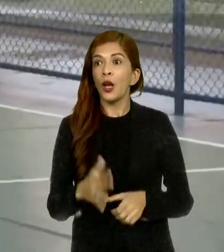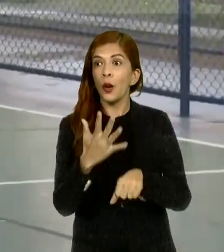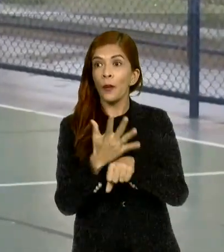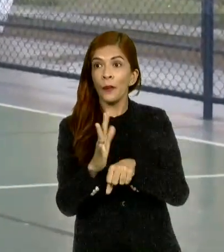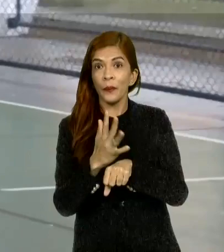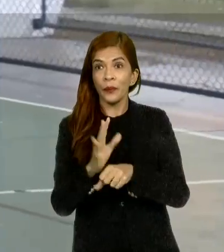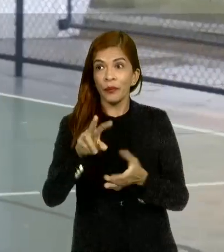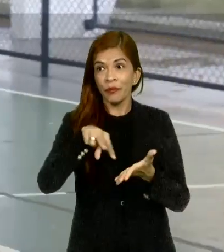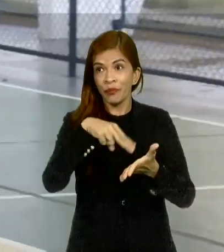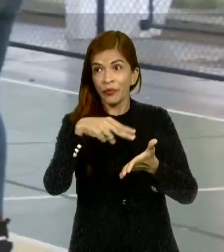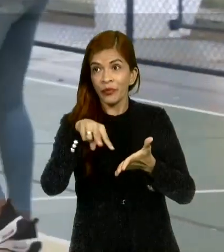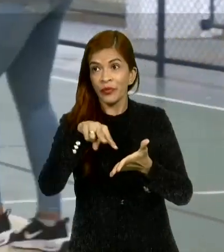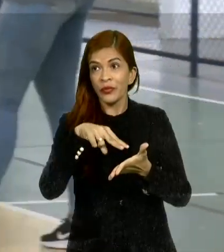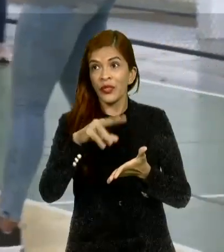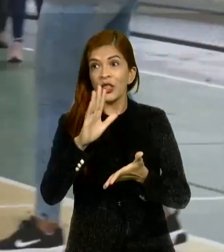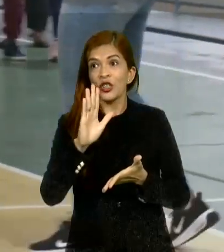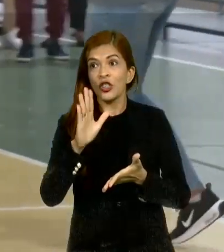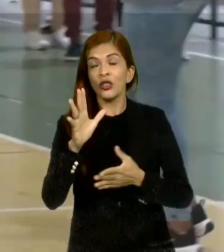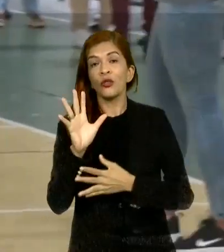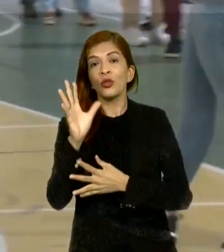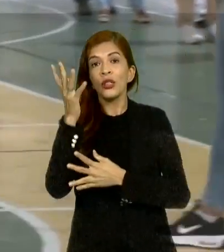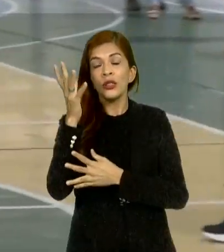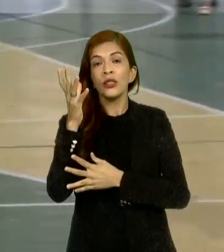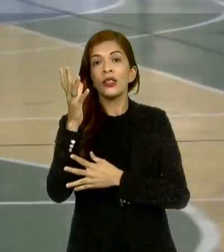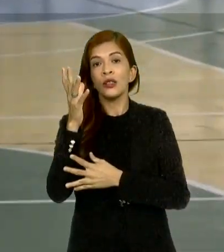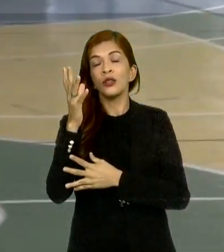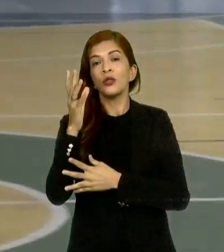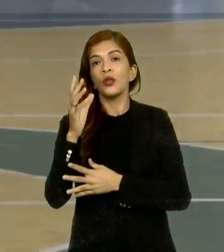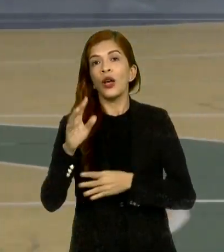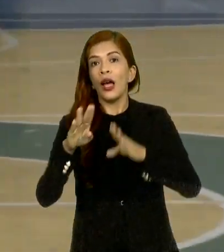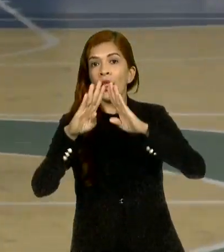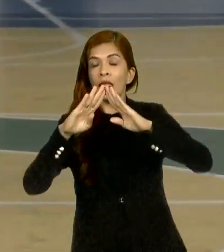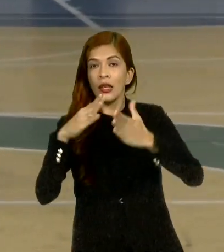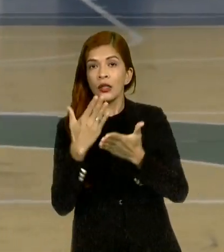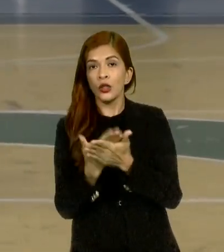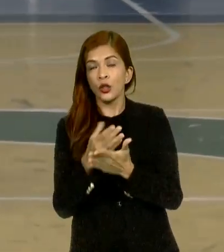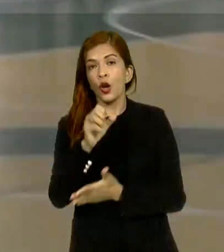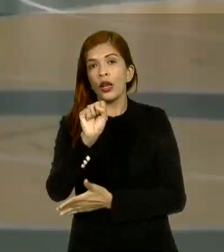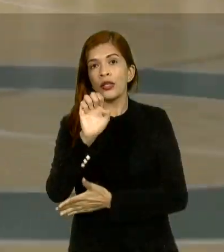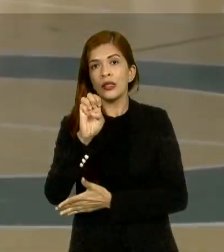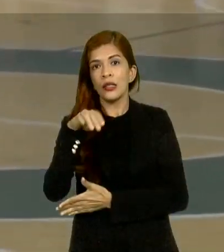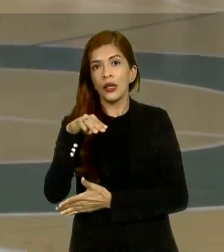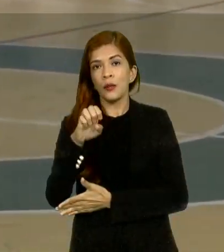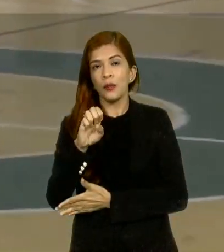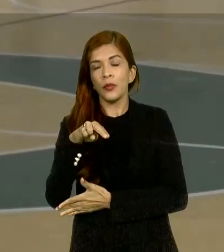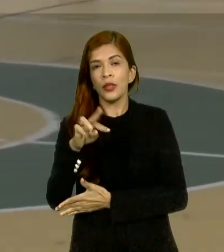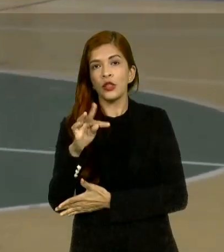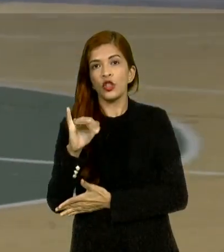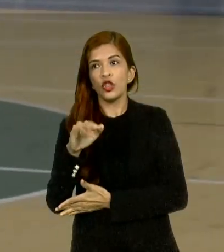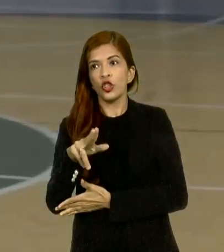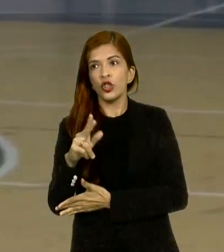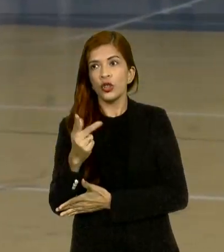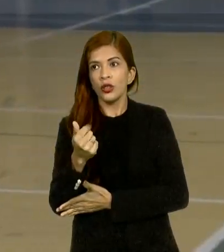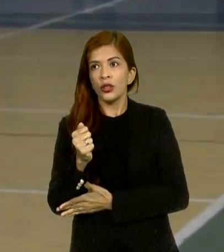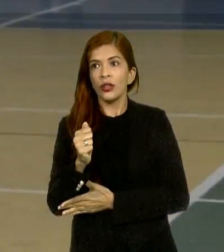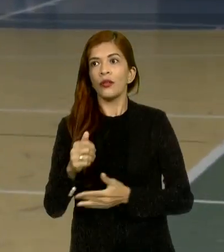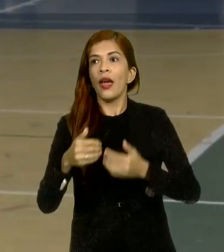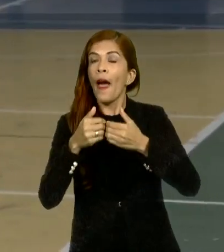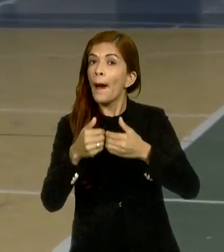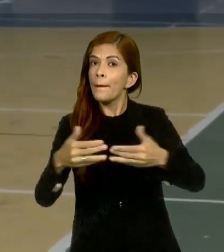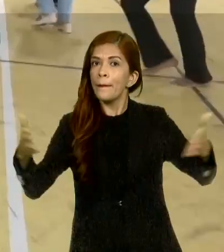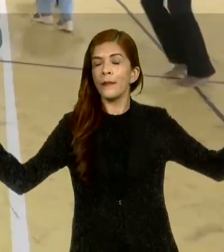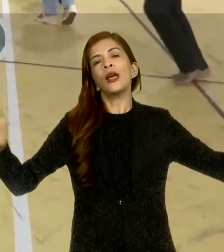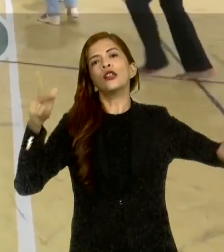dos servidores da casa estão acontecendo na quadra da Creche Escola Sementinha. O Arraial da Assembleia é aberto ao público